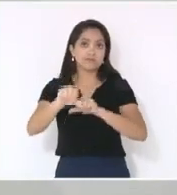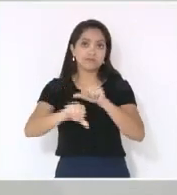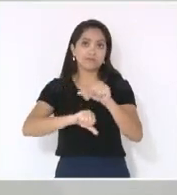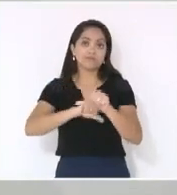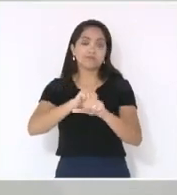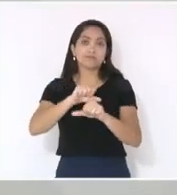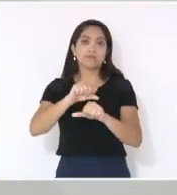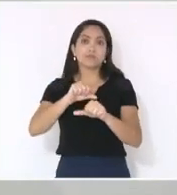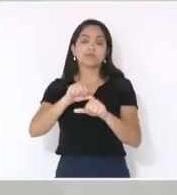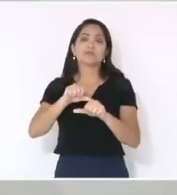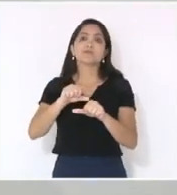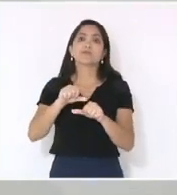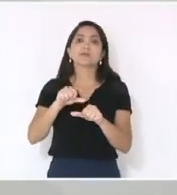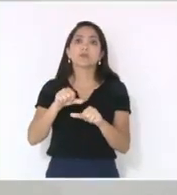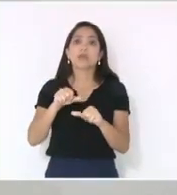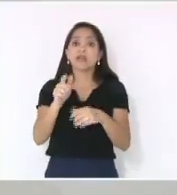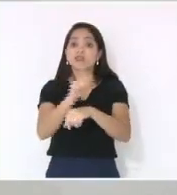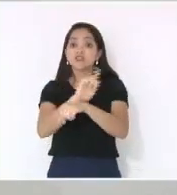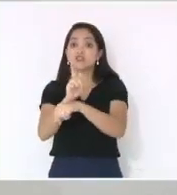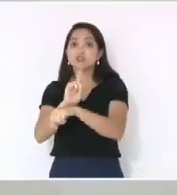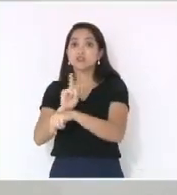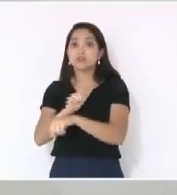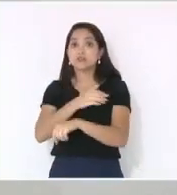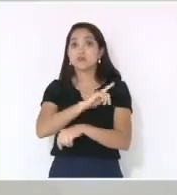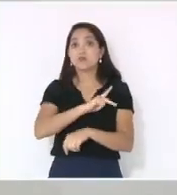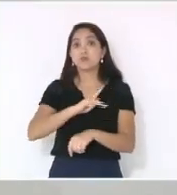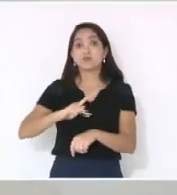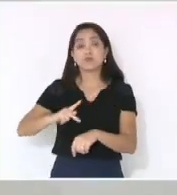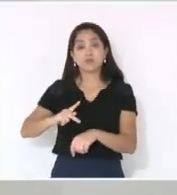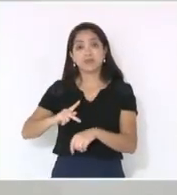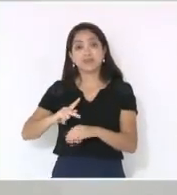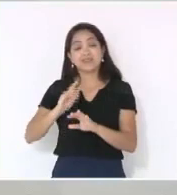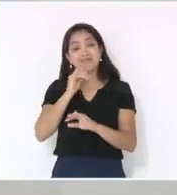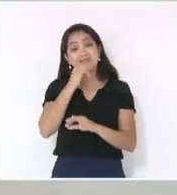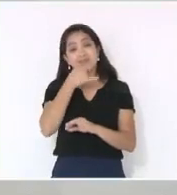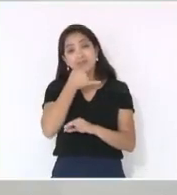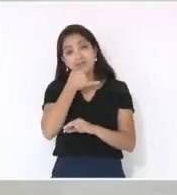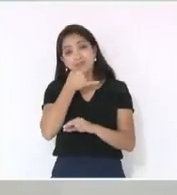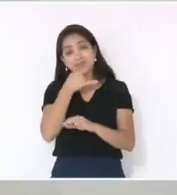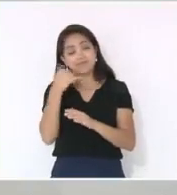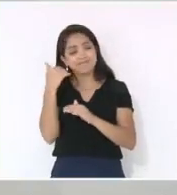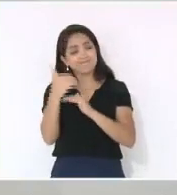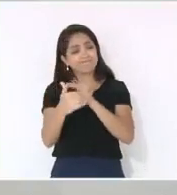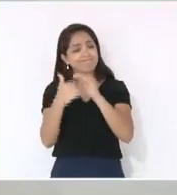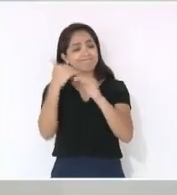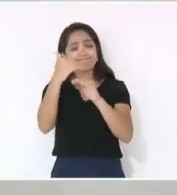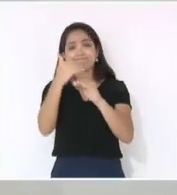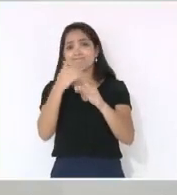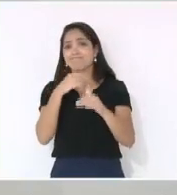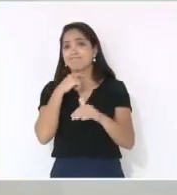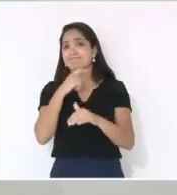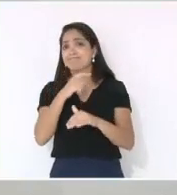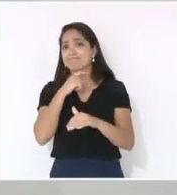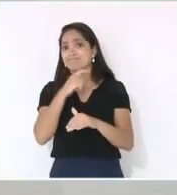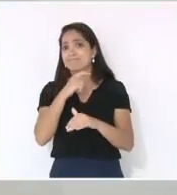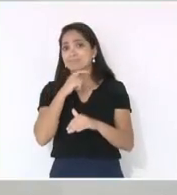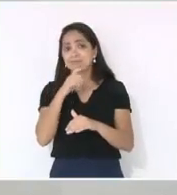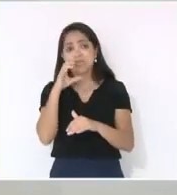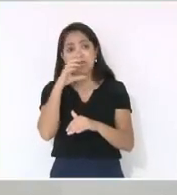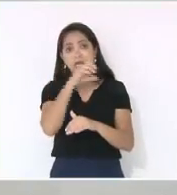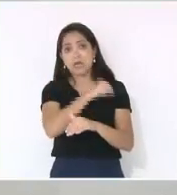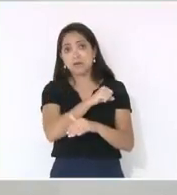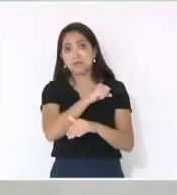A gestão pública, lamentavelmente, não avança rapidamente como avança a